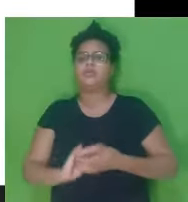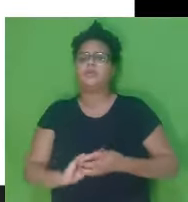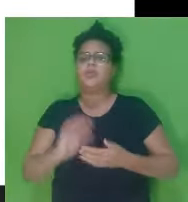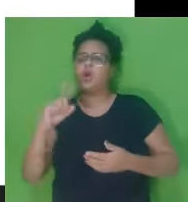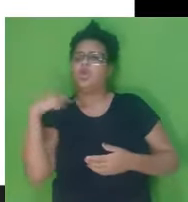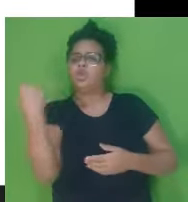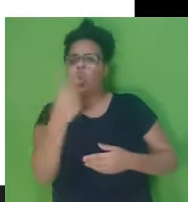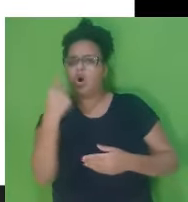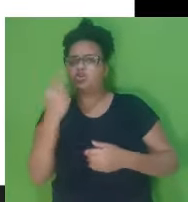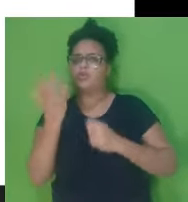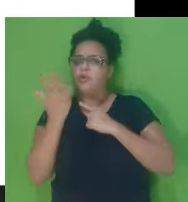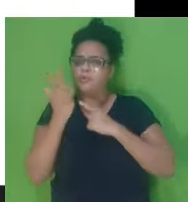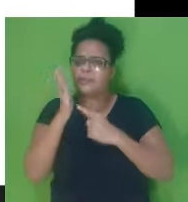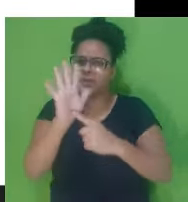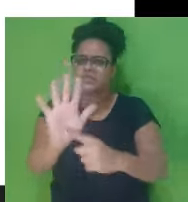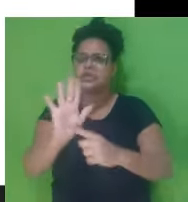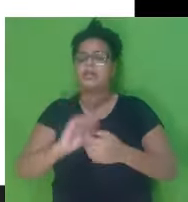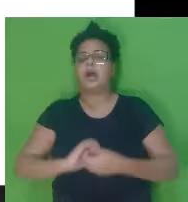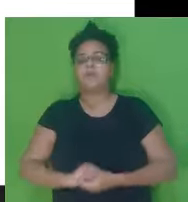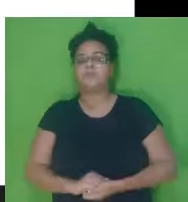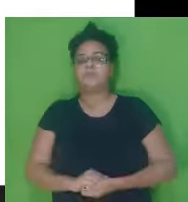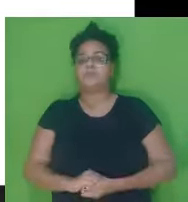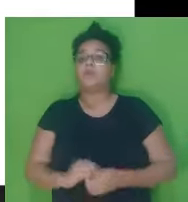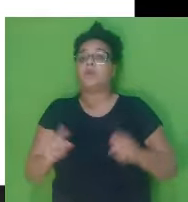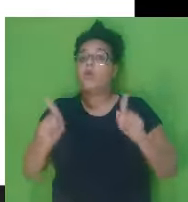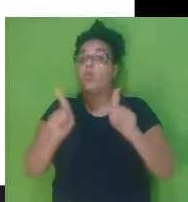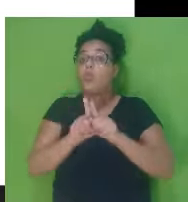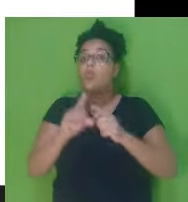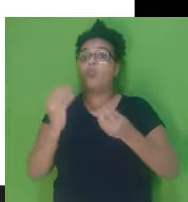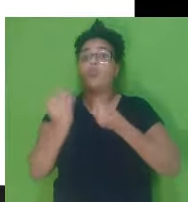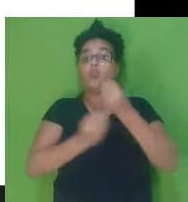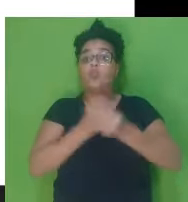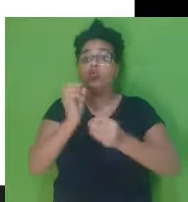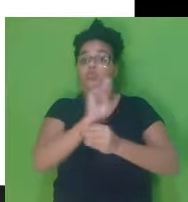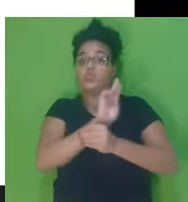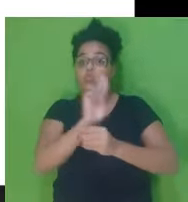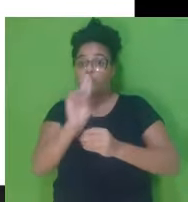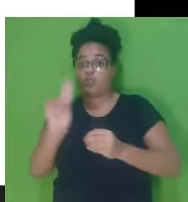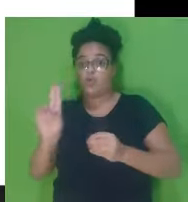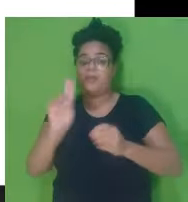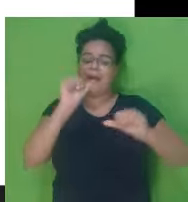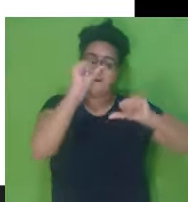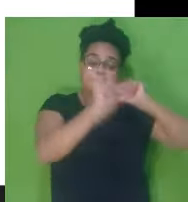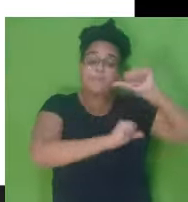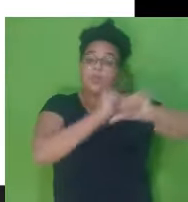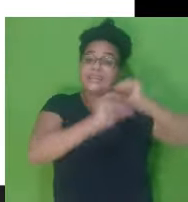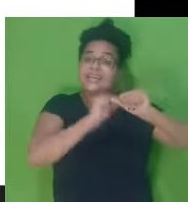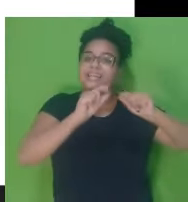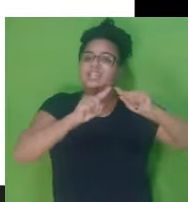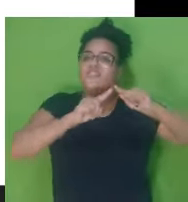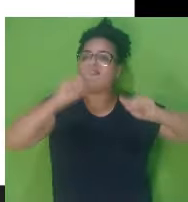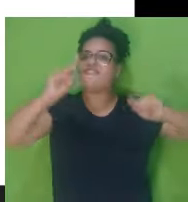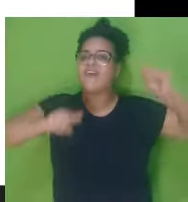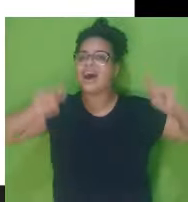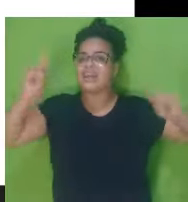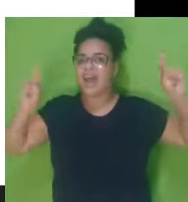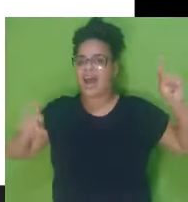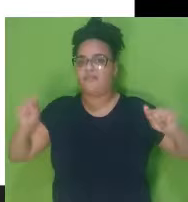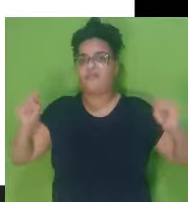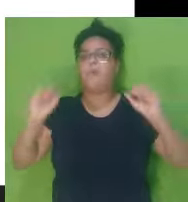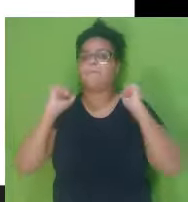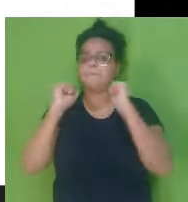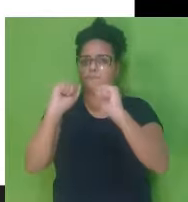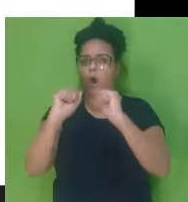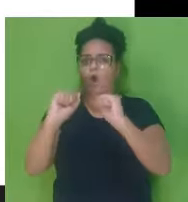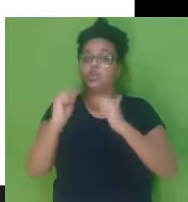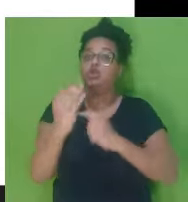Nós vamos apresentar um artifício que é a chamada mudança de variável,